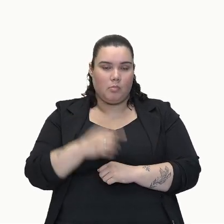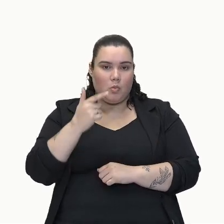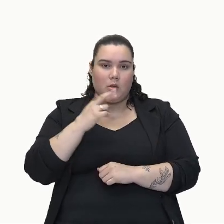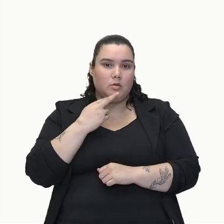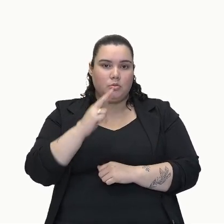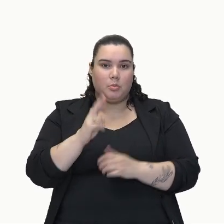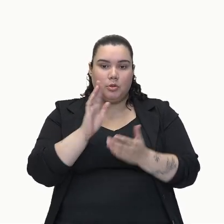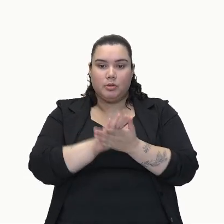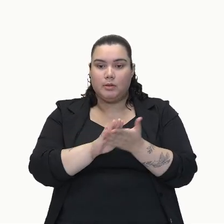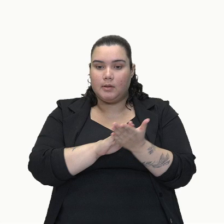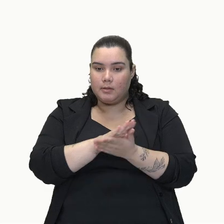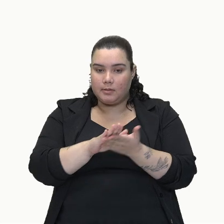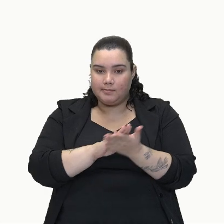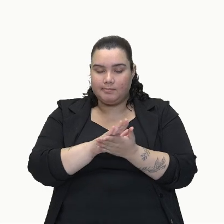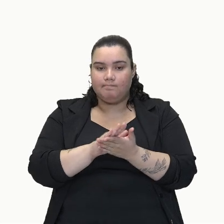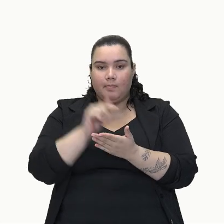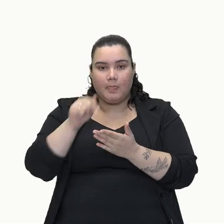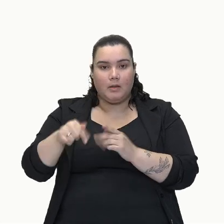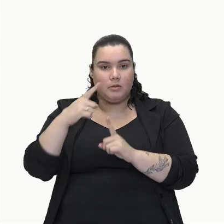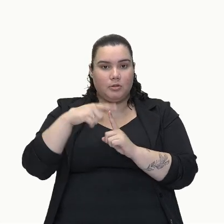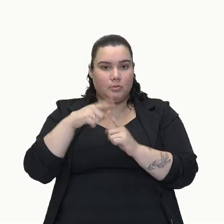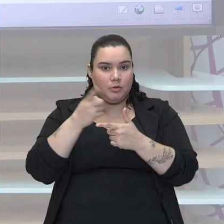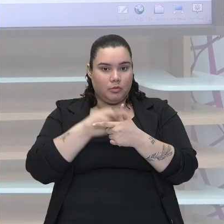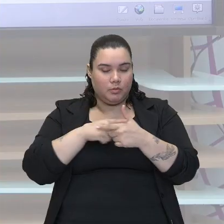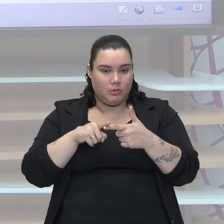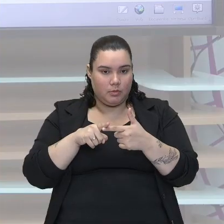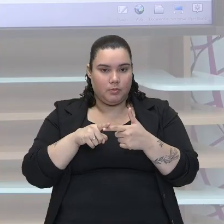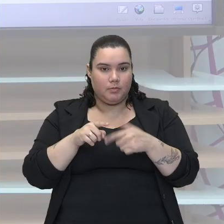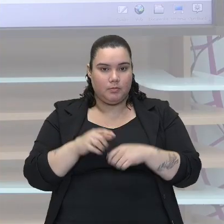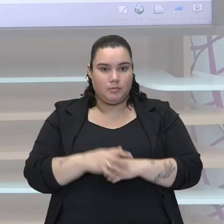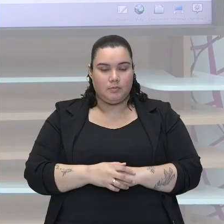solução para essa divisão.